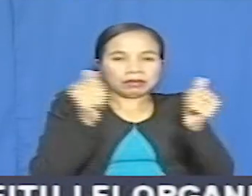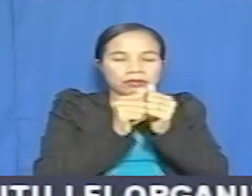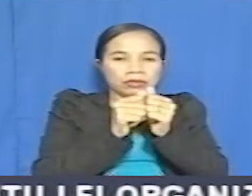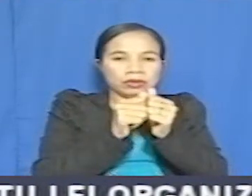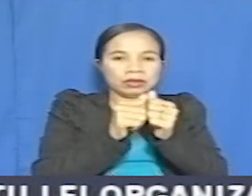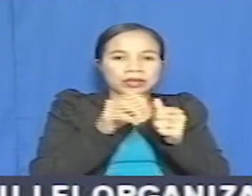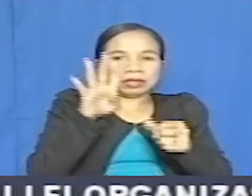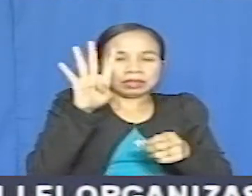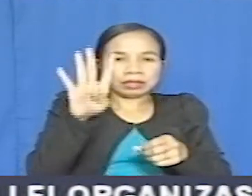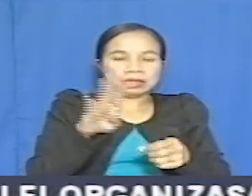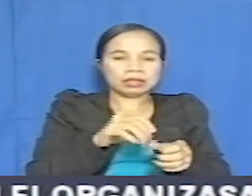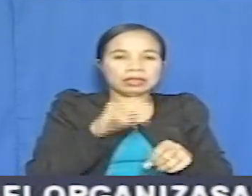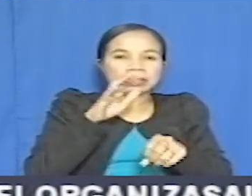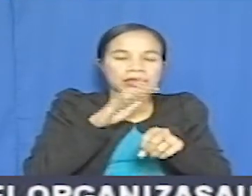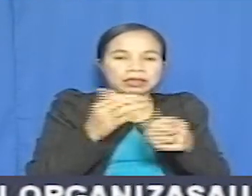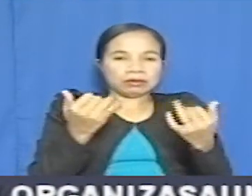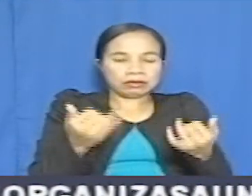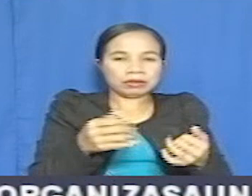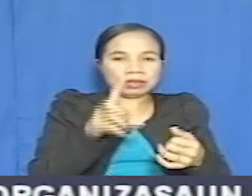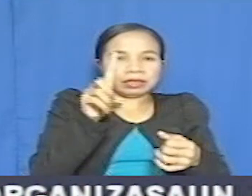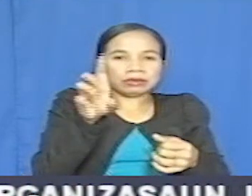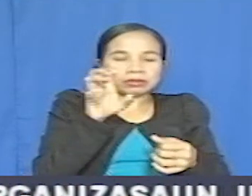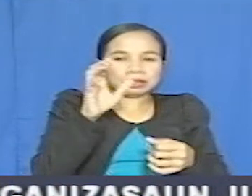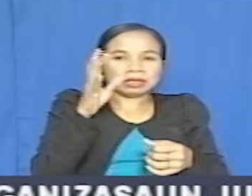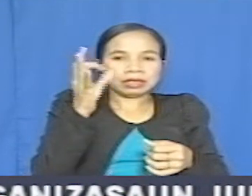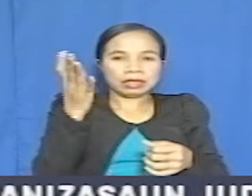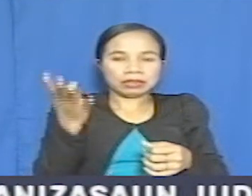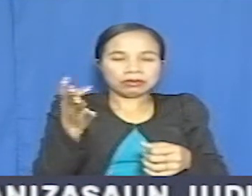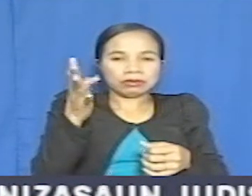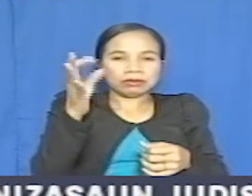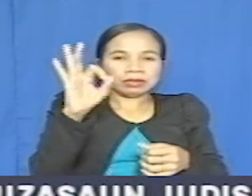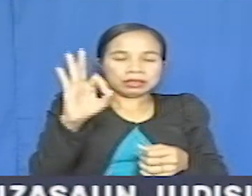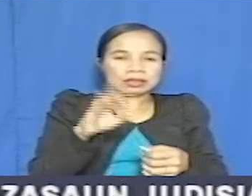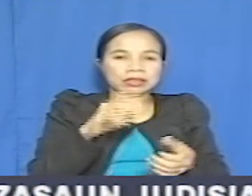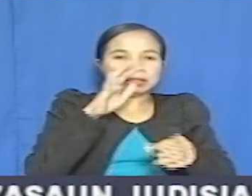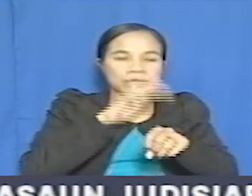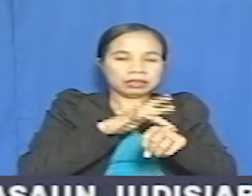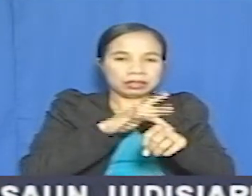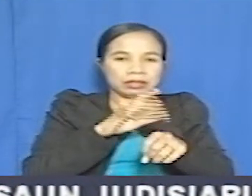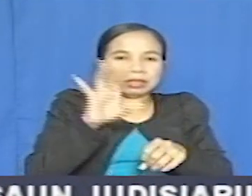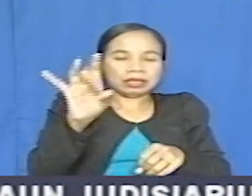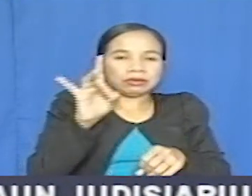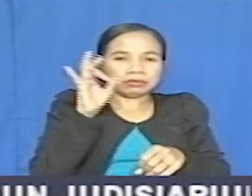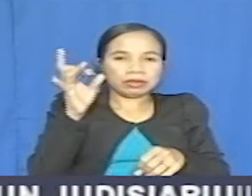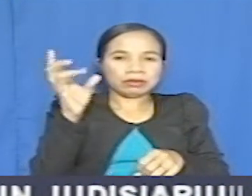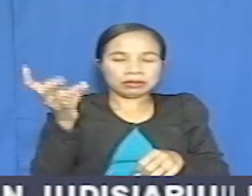Mutukna Inhat, caso ativo a Tucida Hatnulo Recensia, no caso confirmado a Tucualo